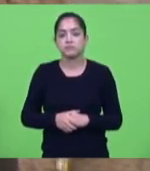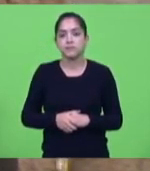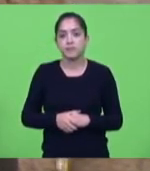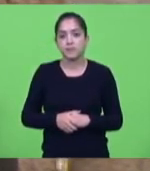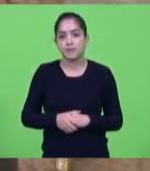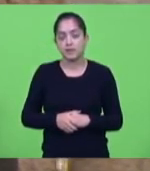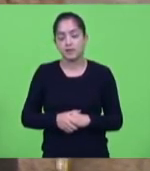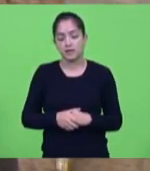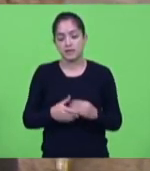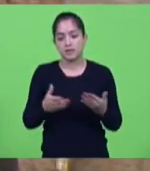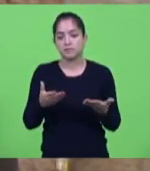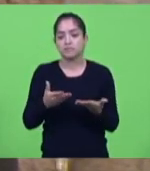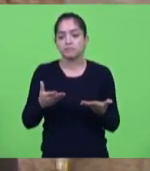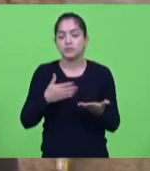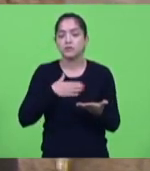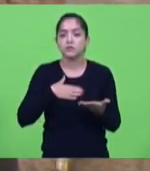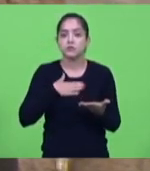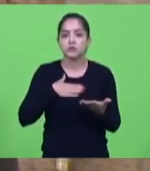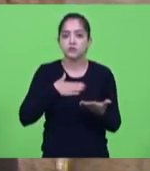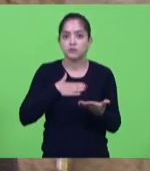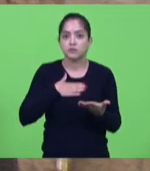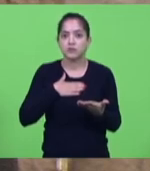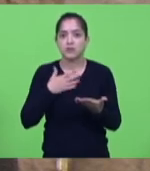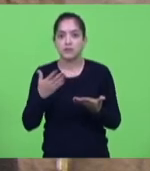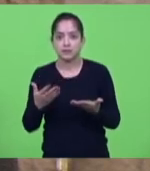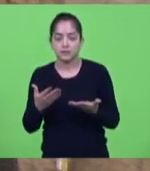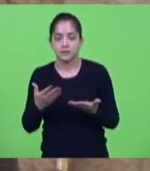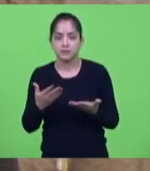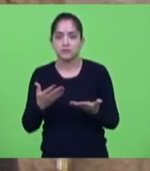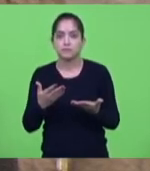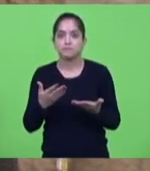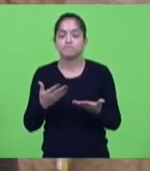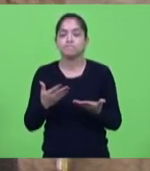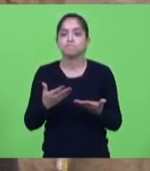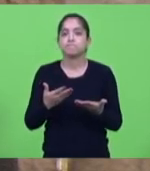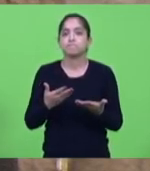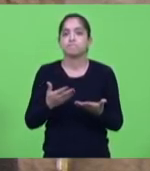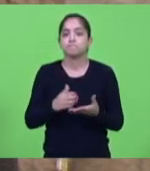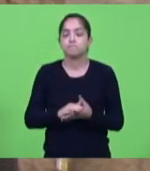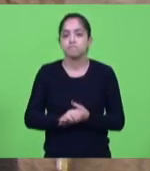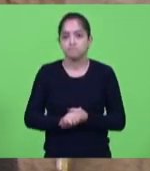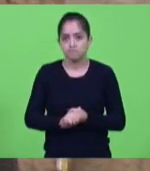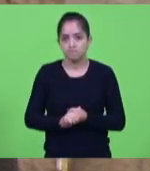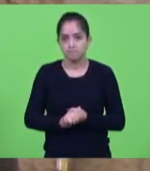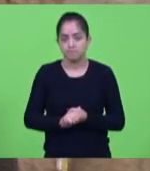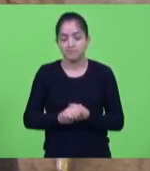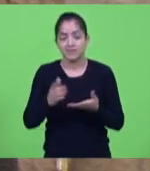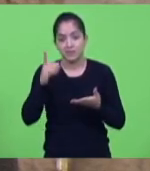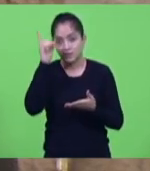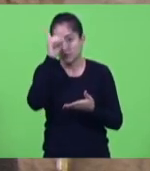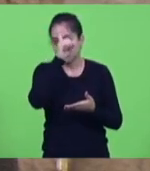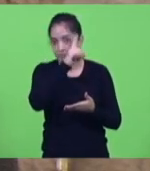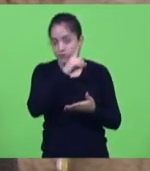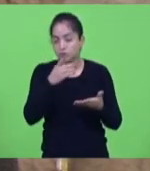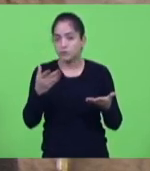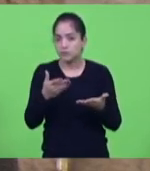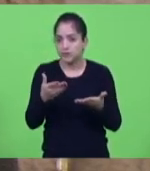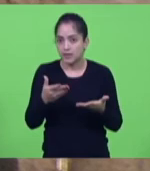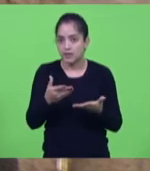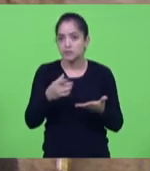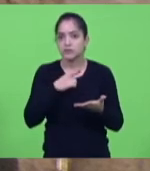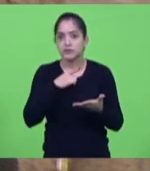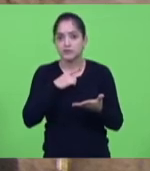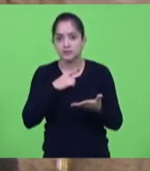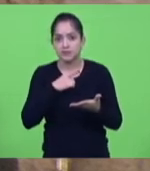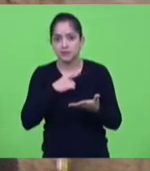Nós gostaríamos, então, de expressar essa dificuldade que nós temos operacional e